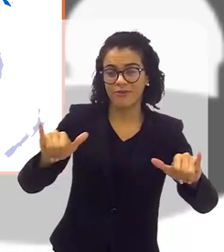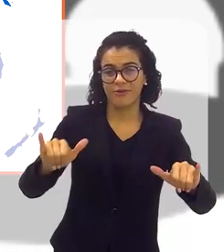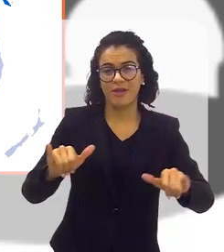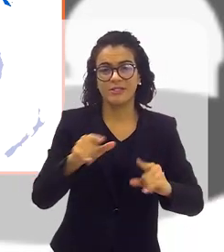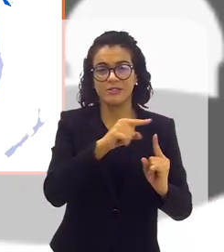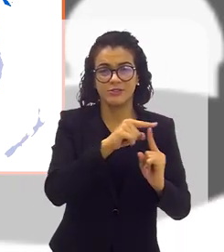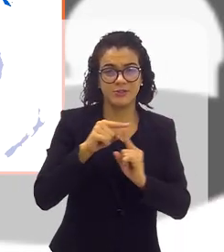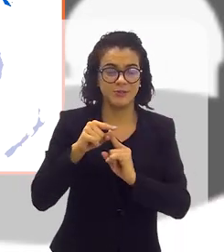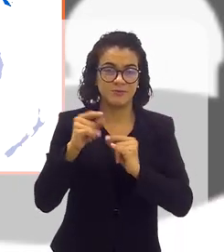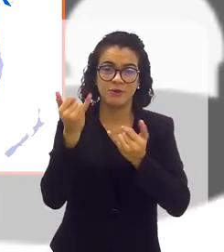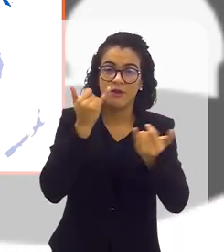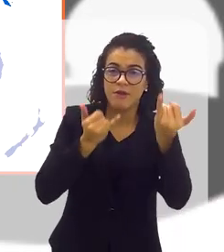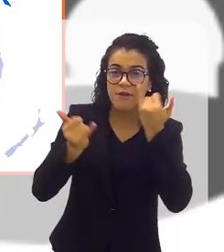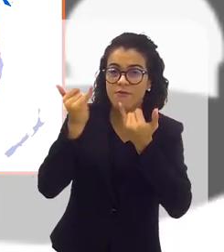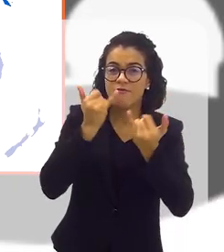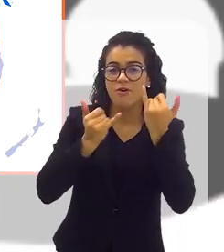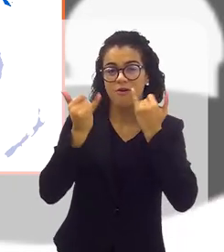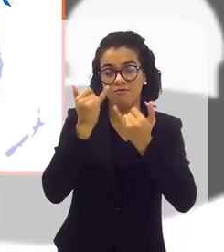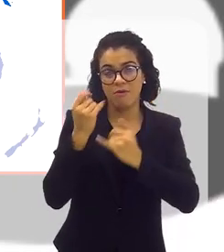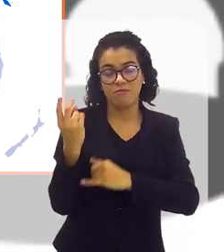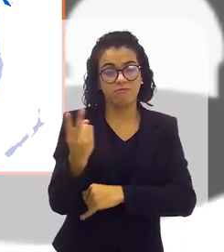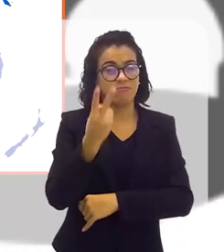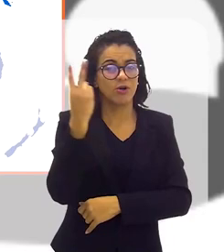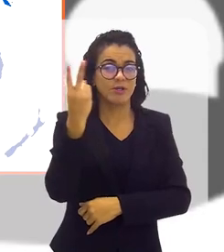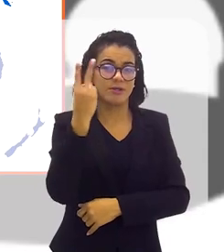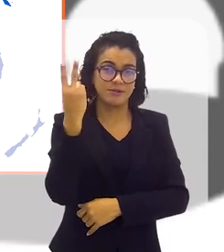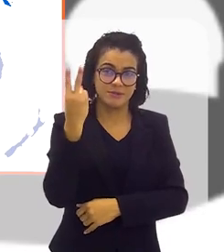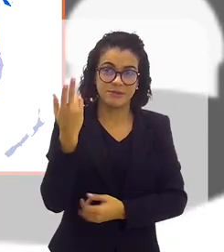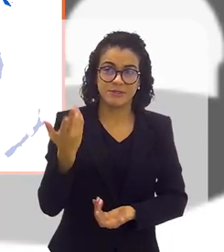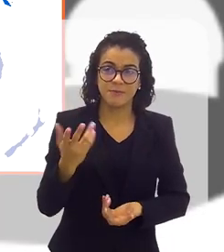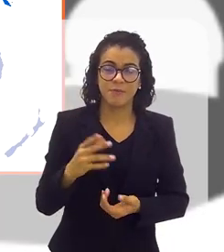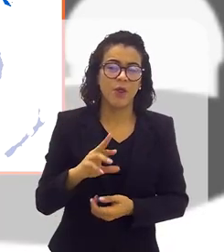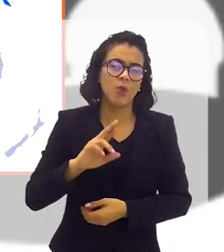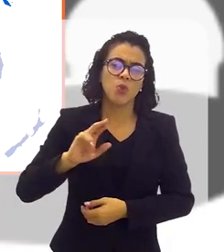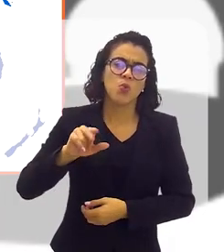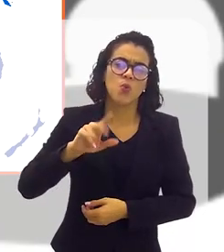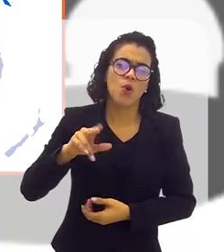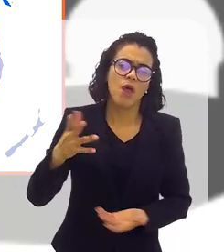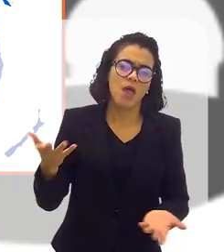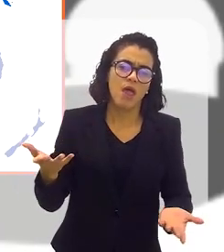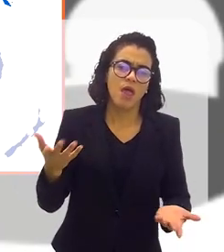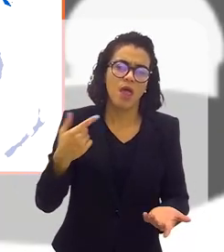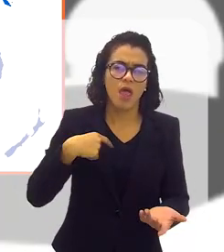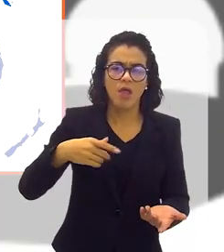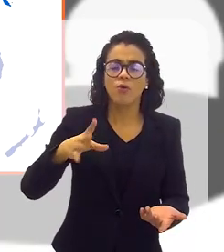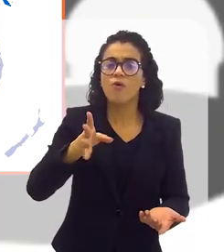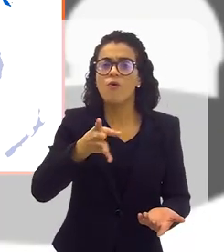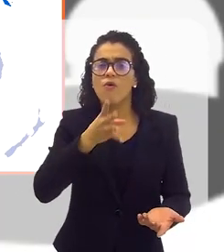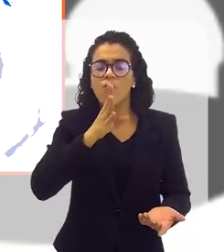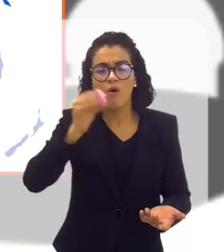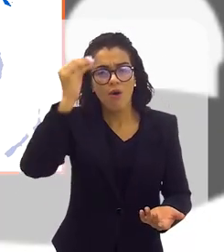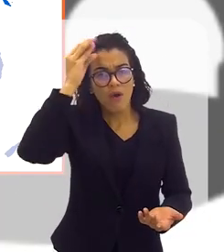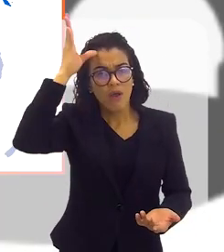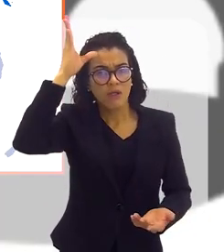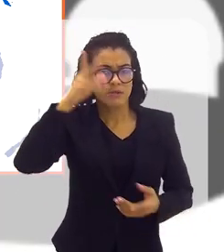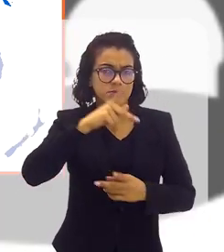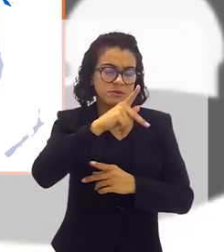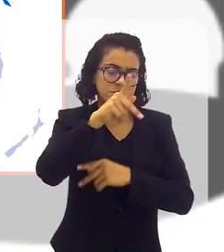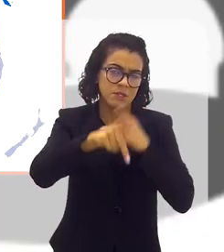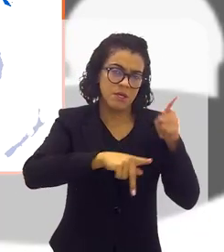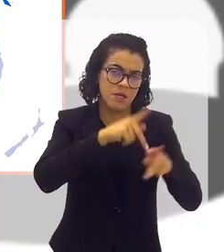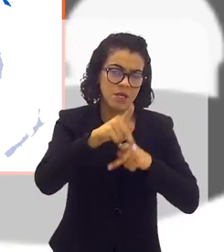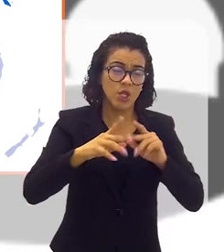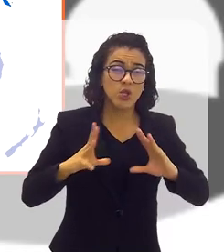divulgar esse tipo de informação extremamente valiosa. E, como eu disse na saída do primeiro bloco, não é do conhecimento da